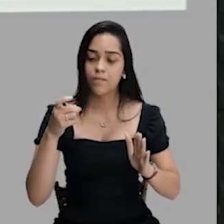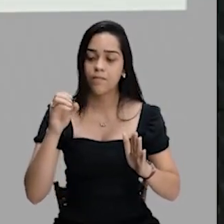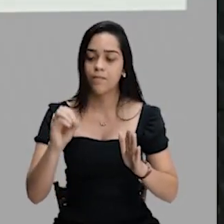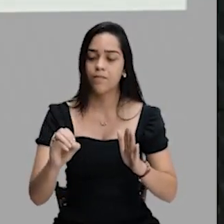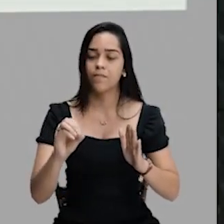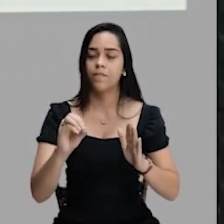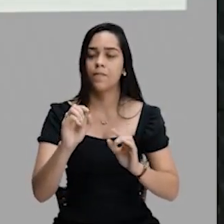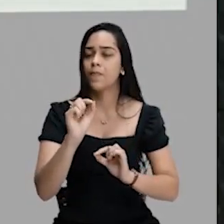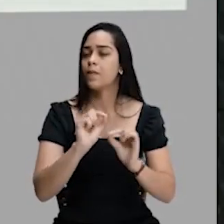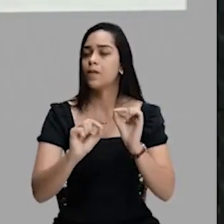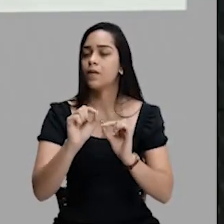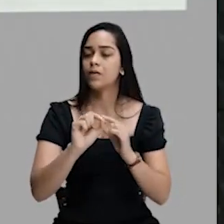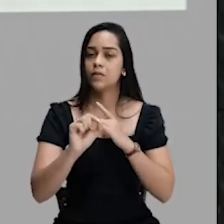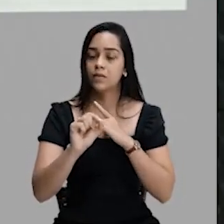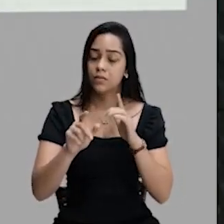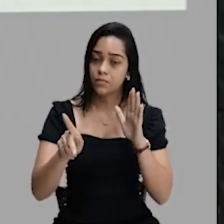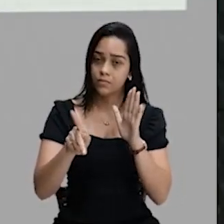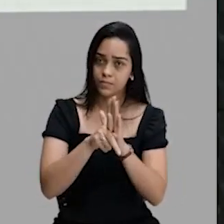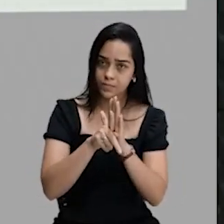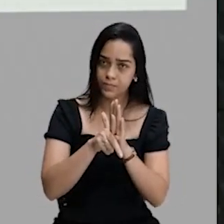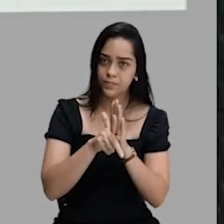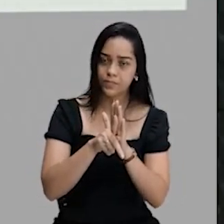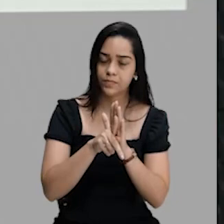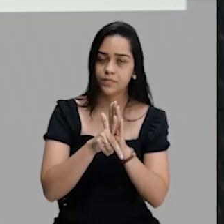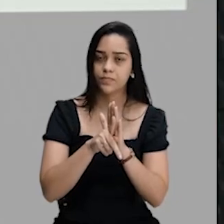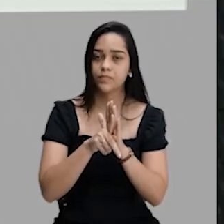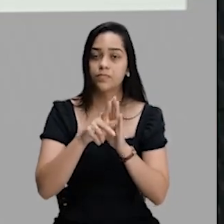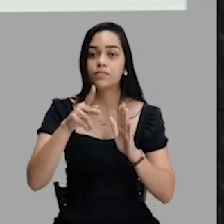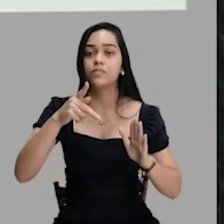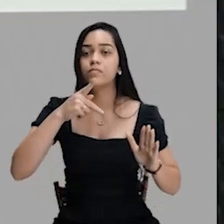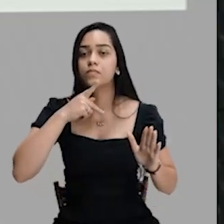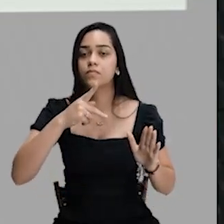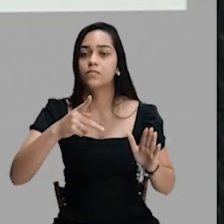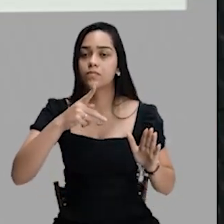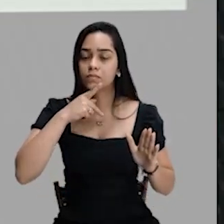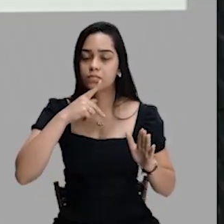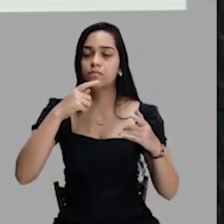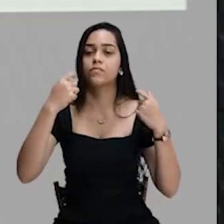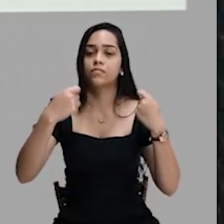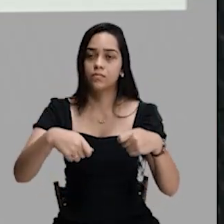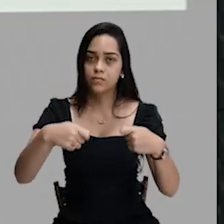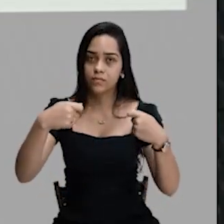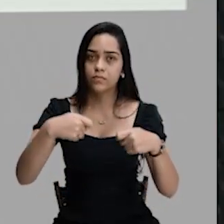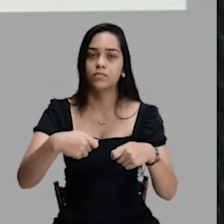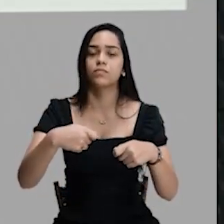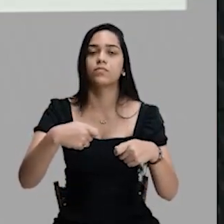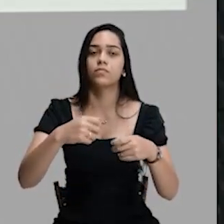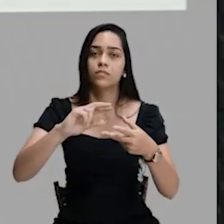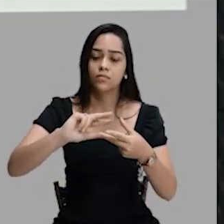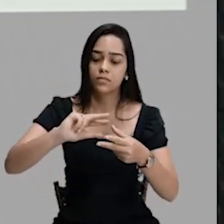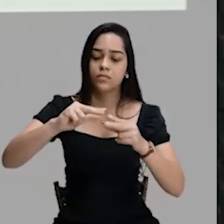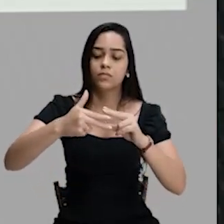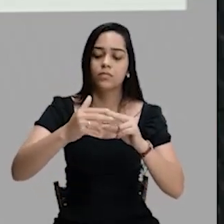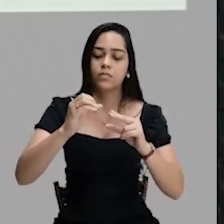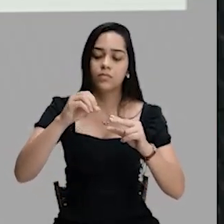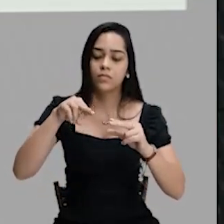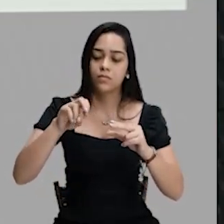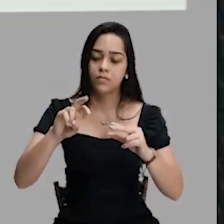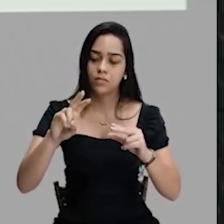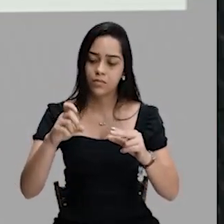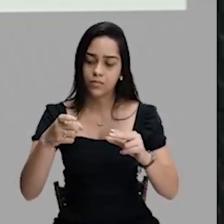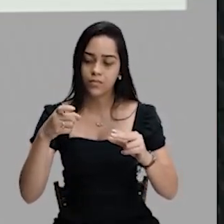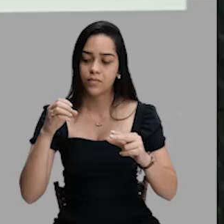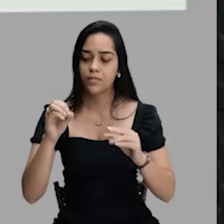que o poliedro seja um poliedro de Platão, ele tem que ser um poliedro convexo.